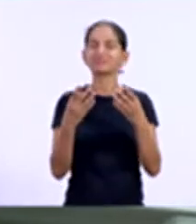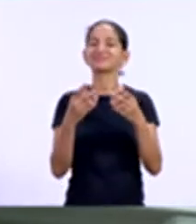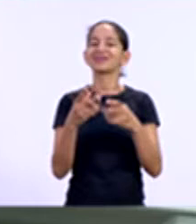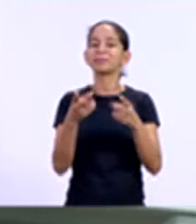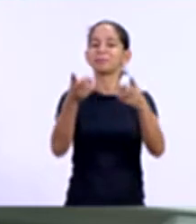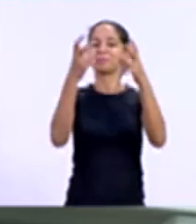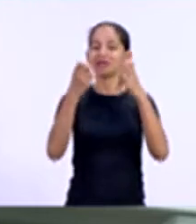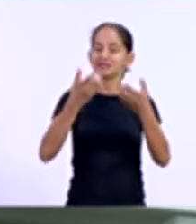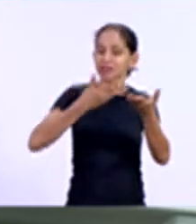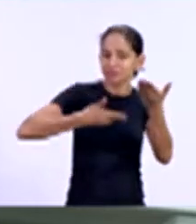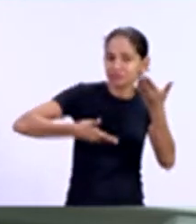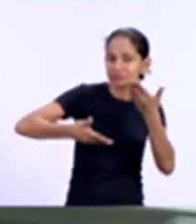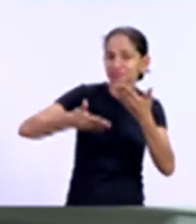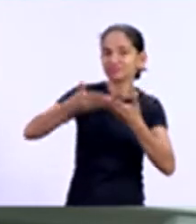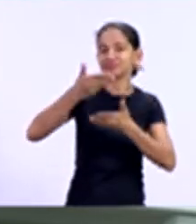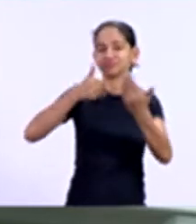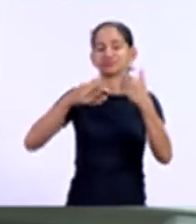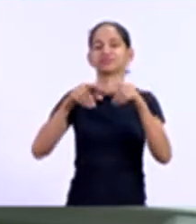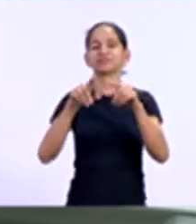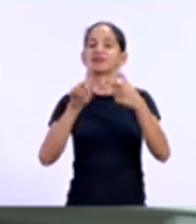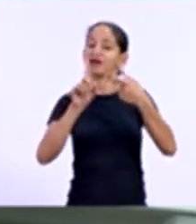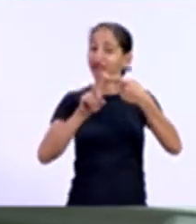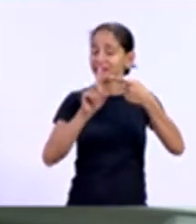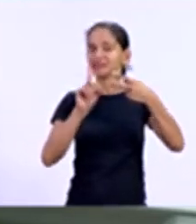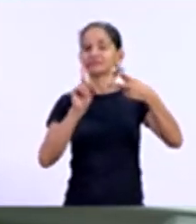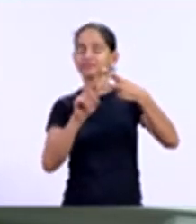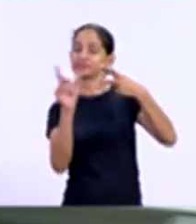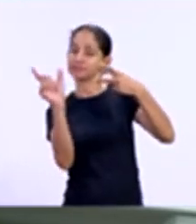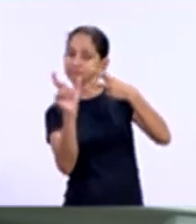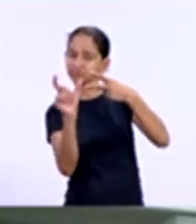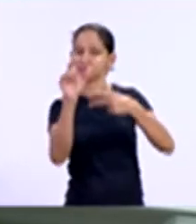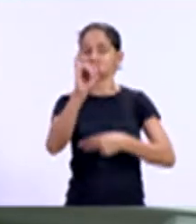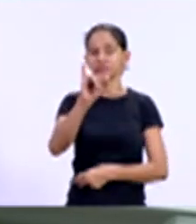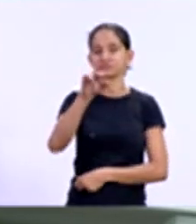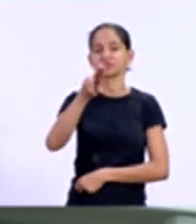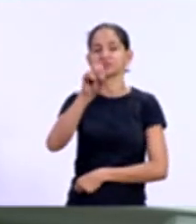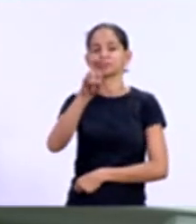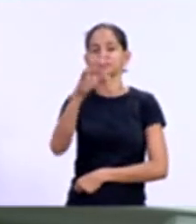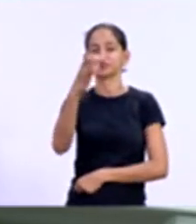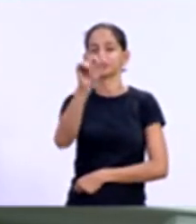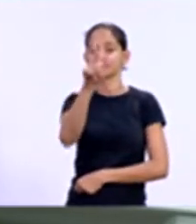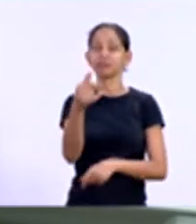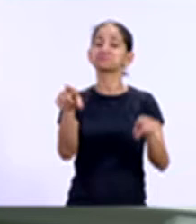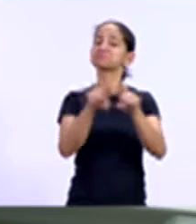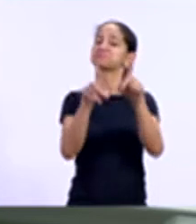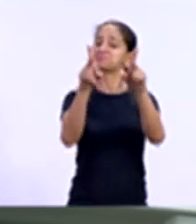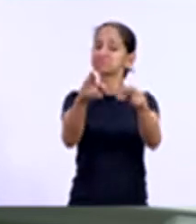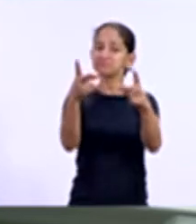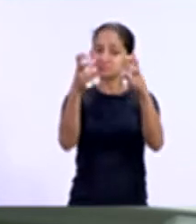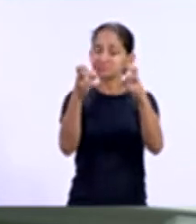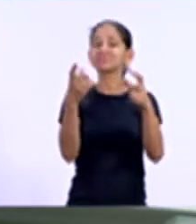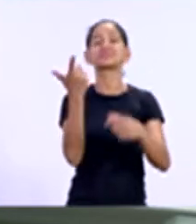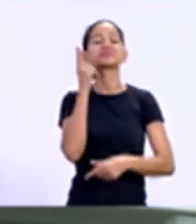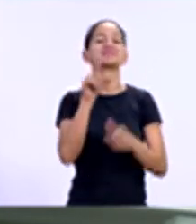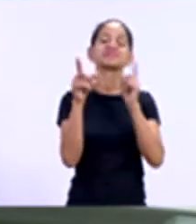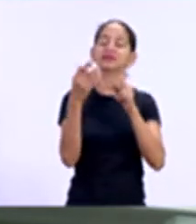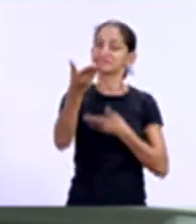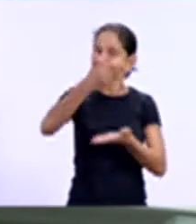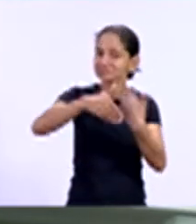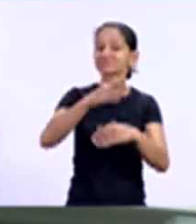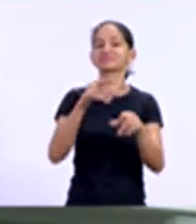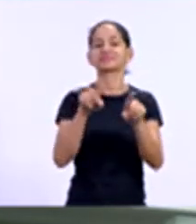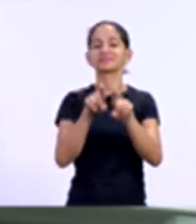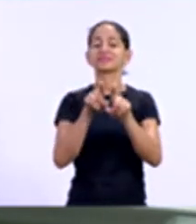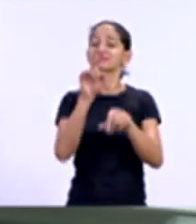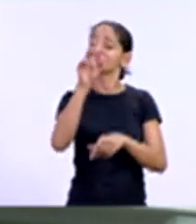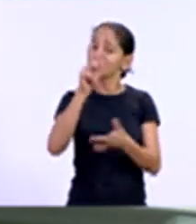interação, a inovação, a aprendizagem. Então, o ambiente virtual de aprendizagem, ele tem realmente essa função. É